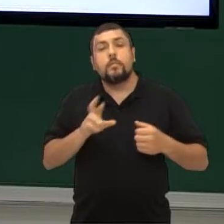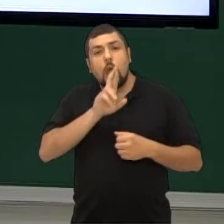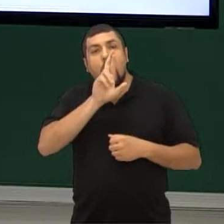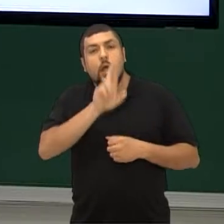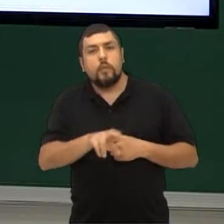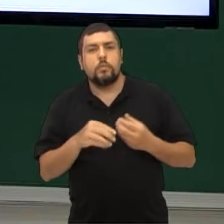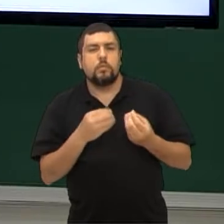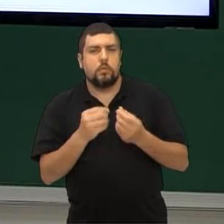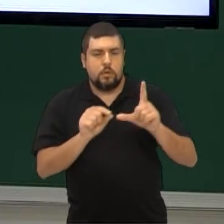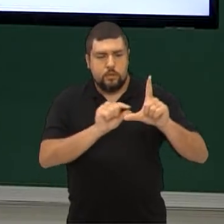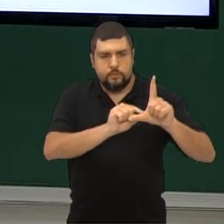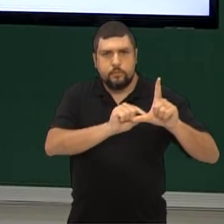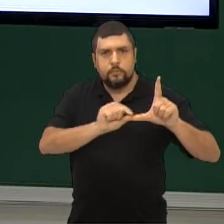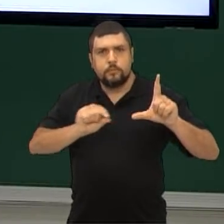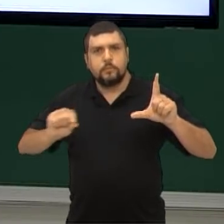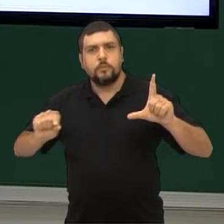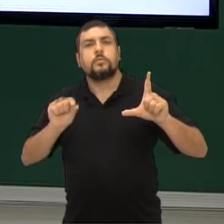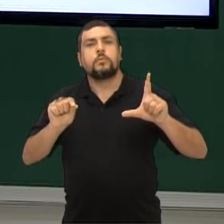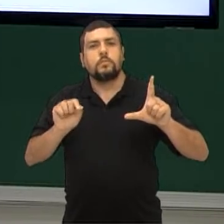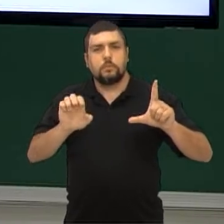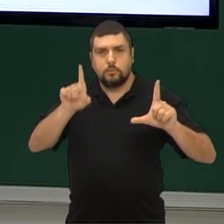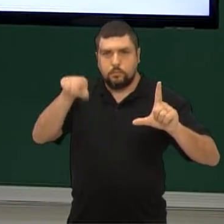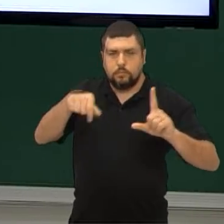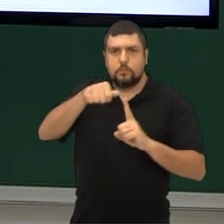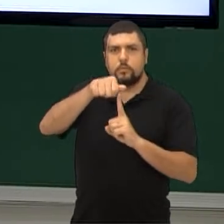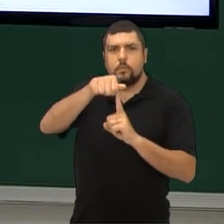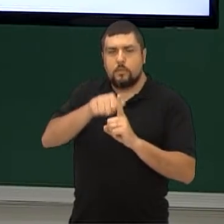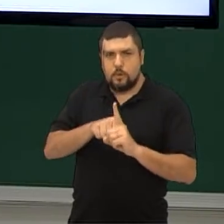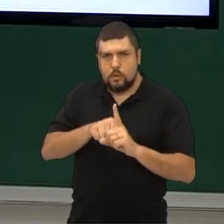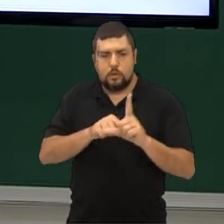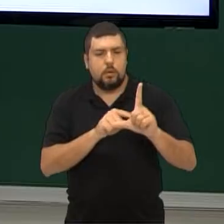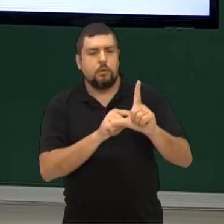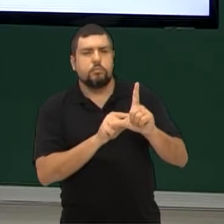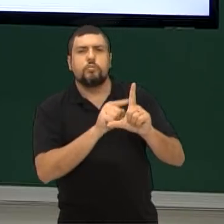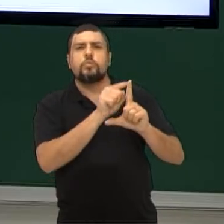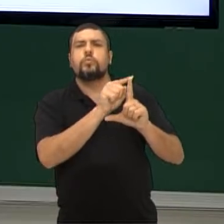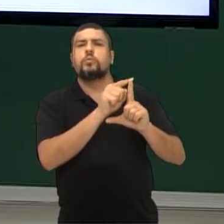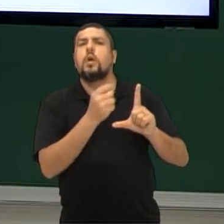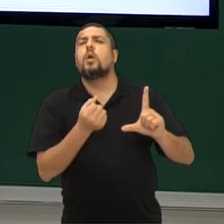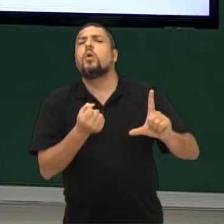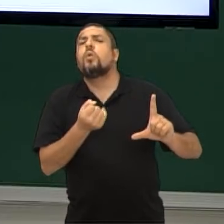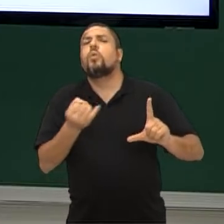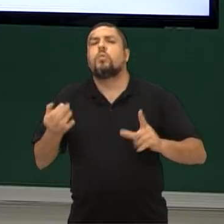no horizontal a gente vai ter os meses e no vertical o número de nascimentos.